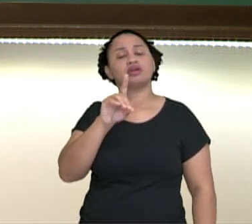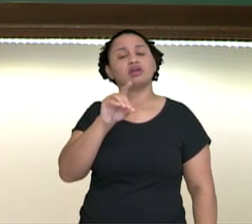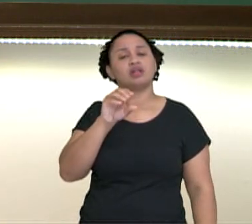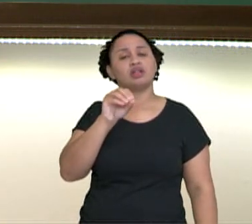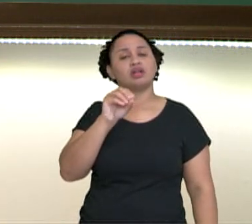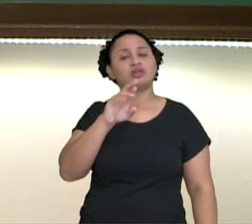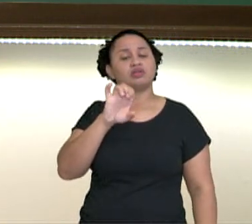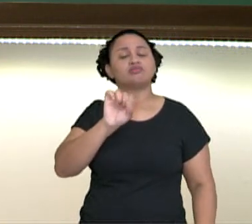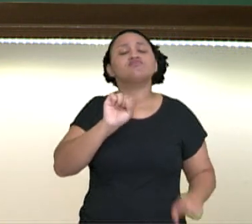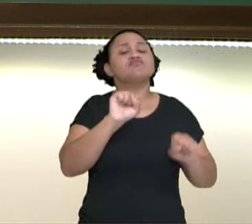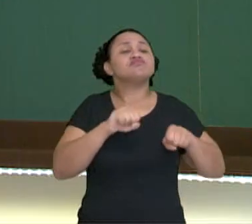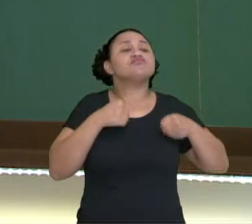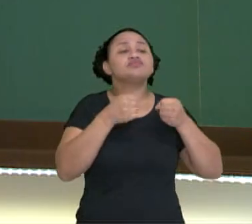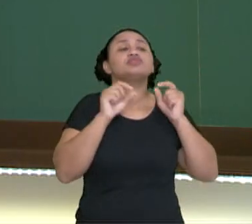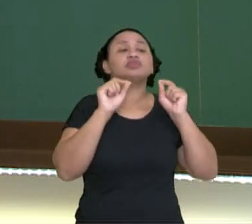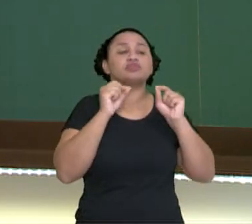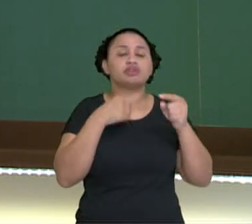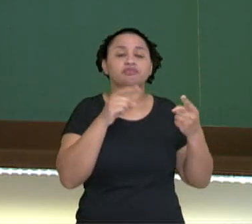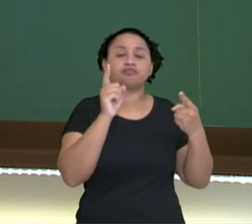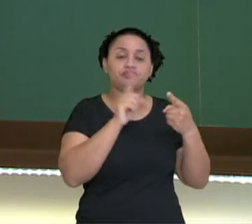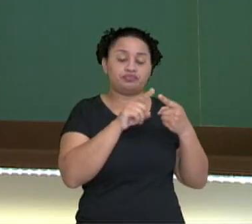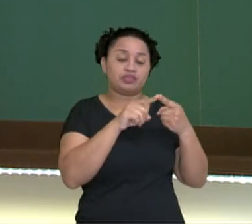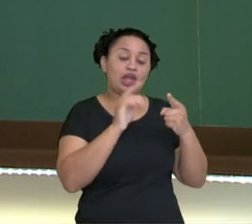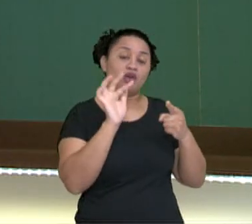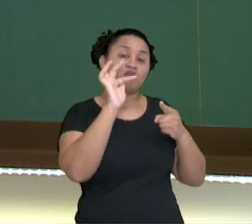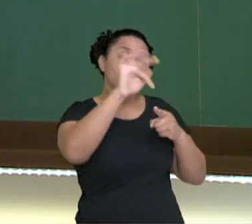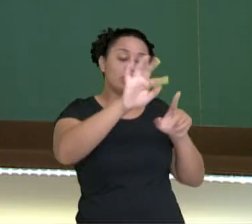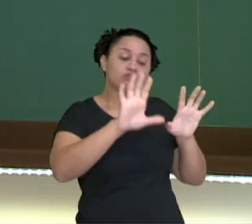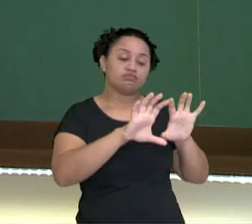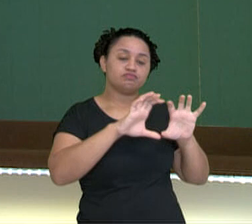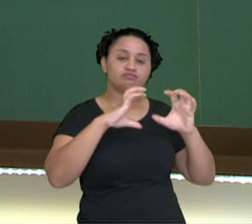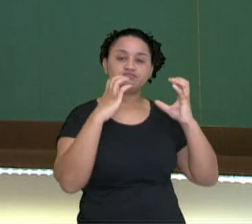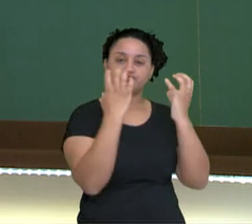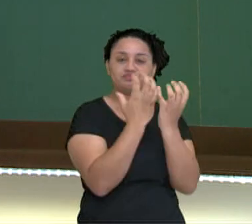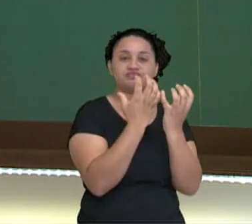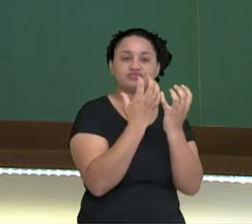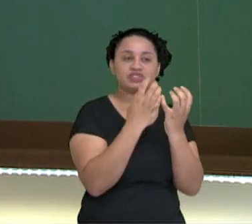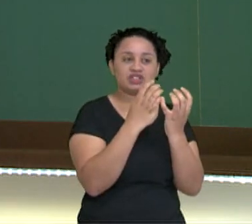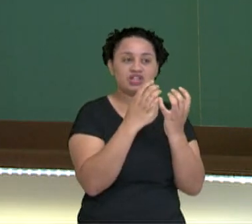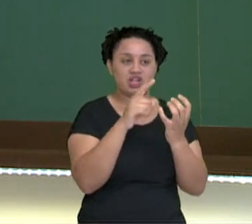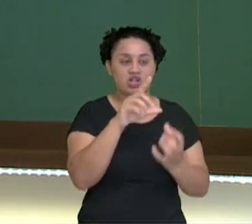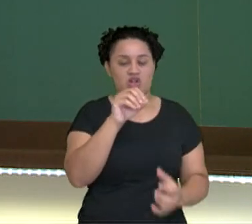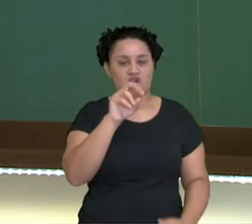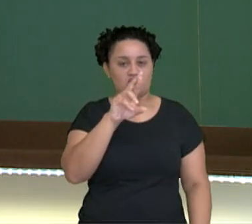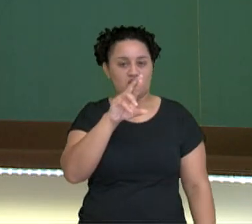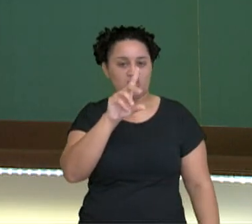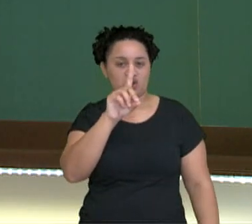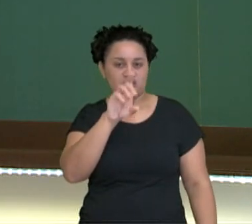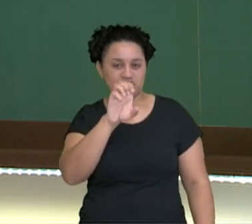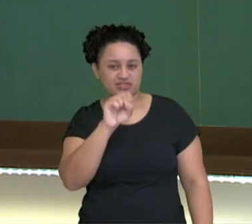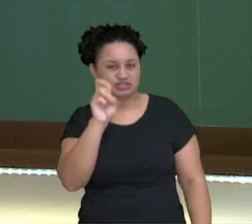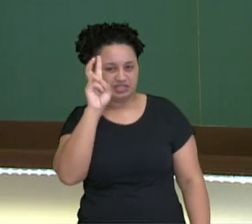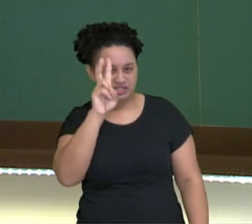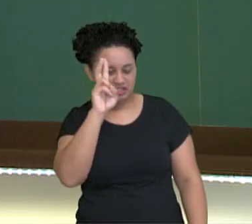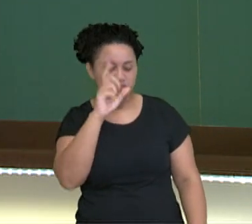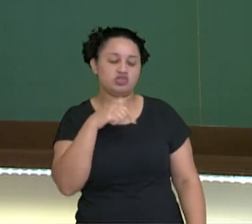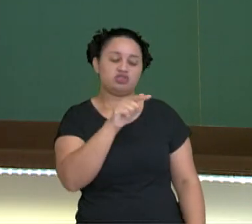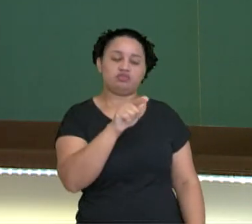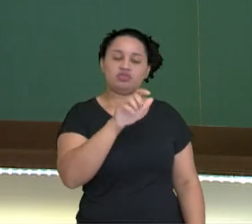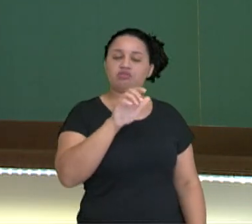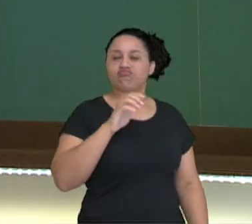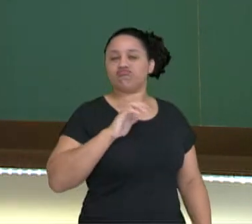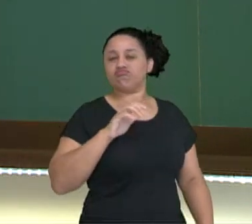eles defendiam o fim da Câmara dos Lordes. A Câmara dos Lordes era aquela composta, né, pela nobreza